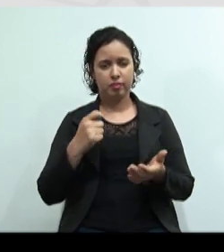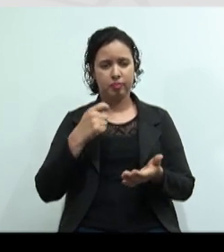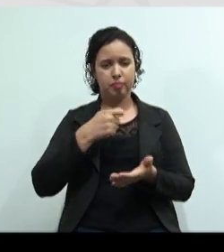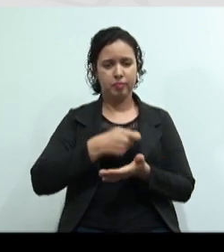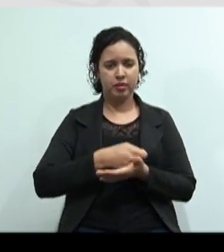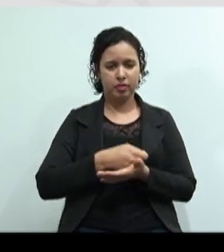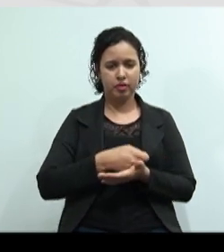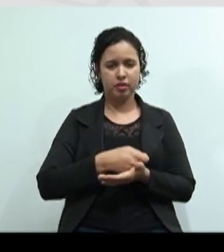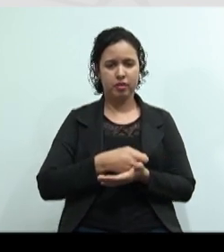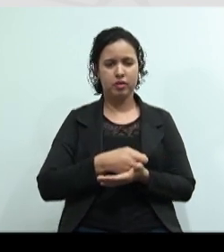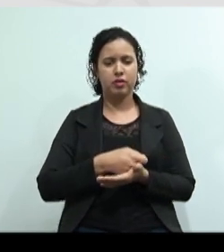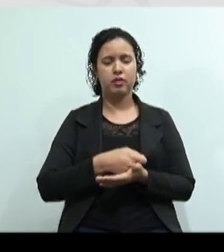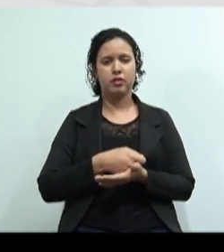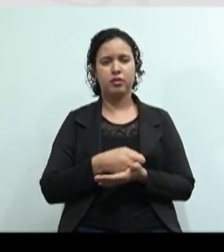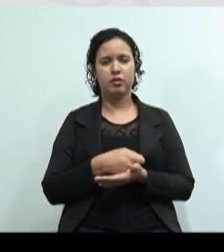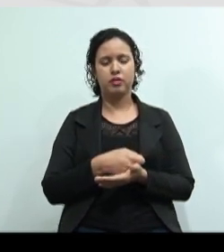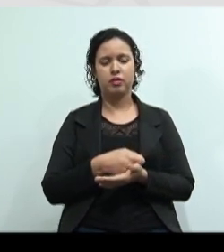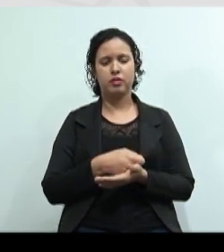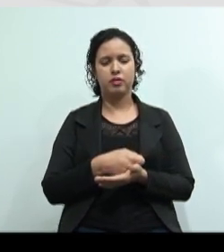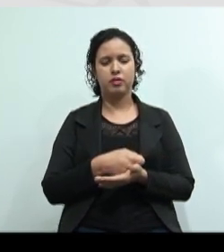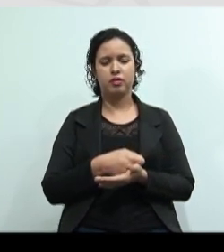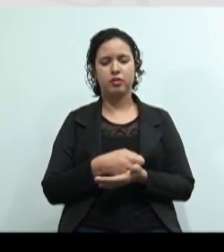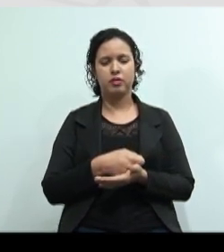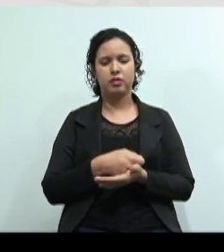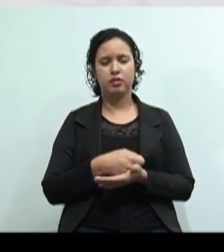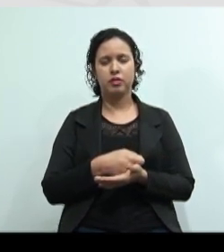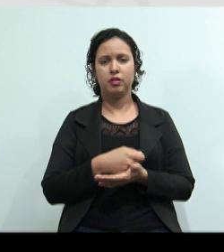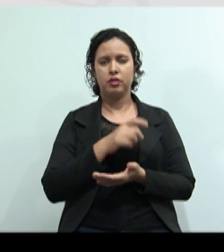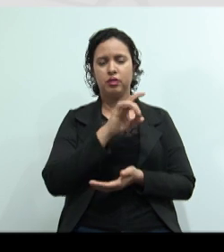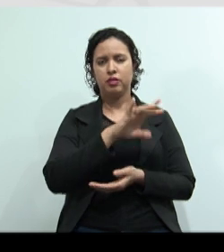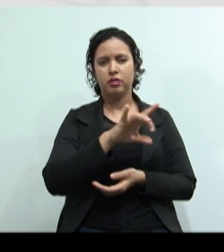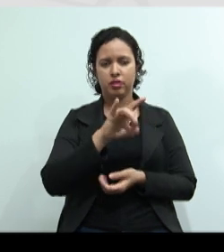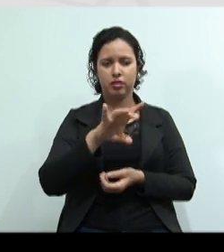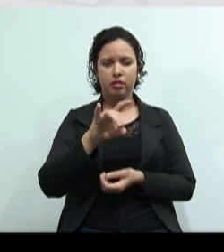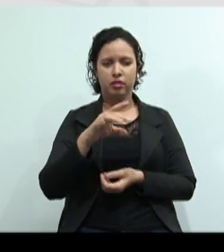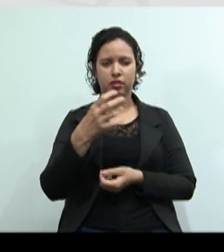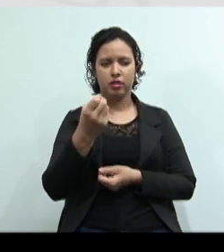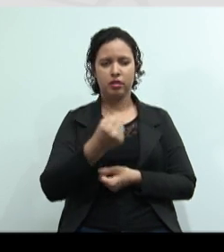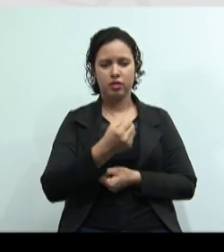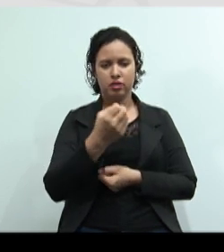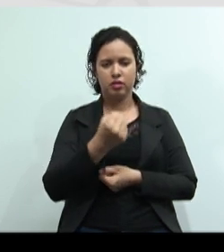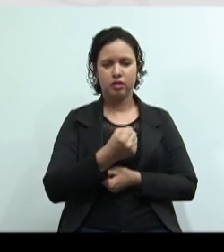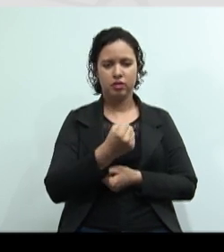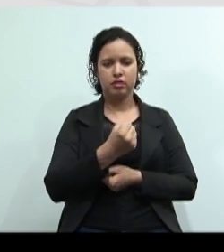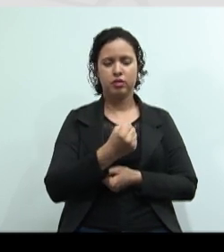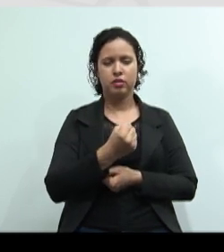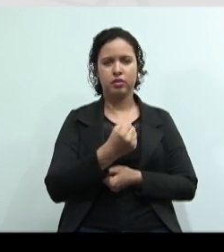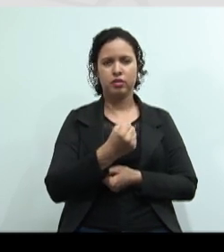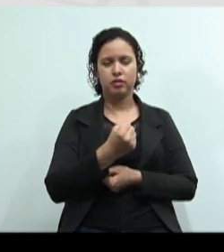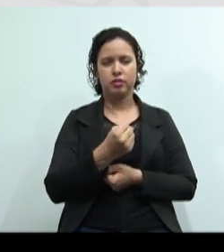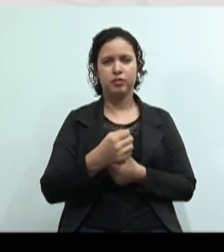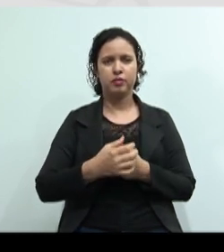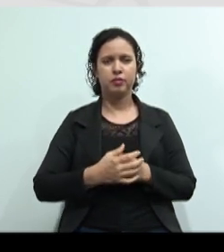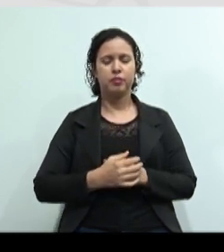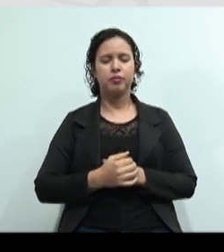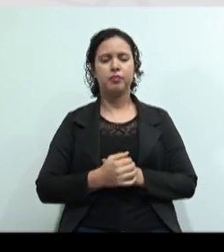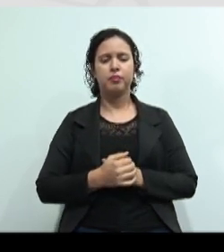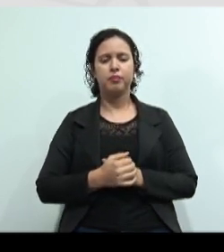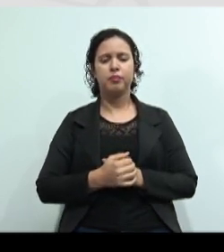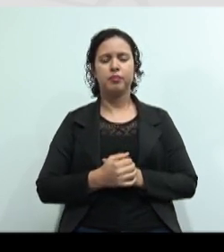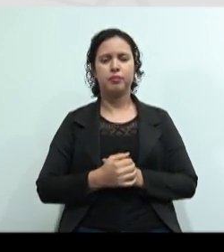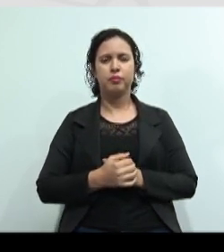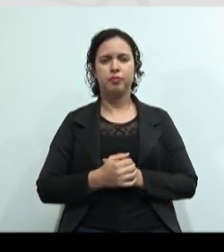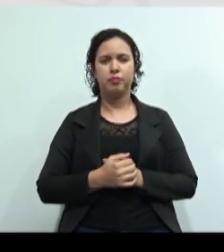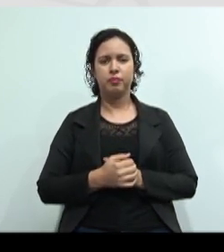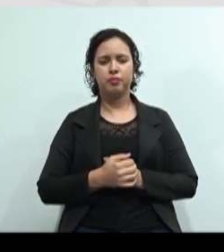No preço, o custo de cada leite condensado. Então, 50 vezes 4,